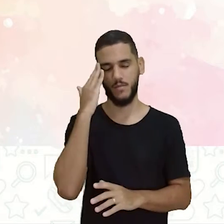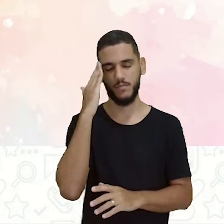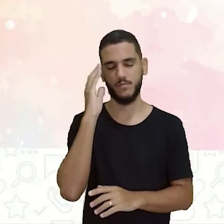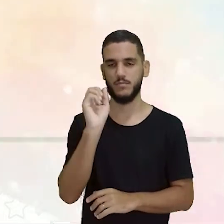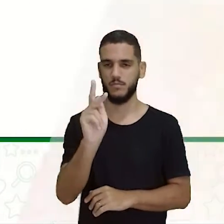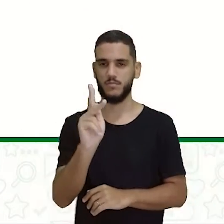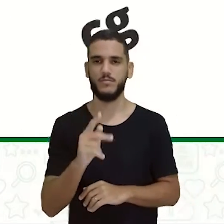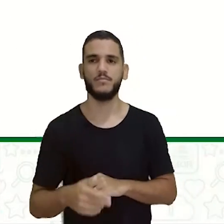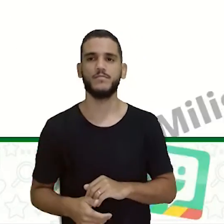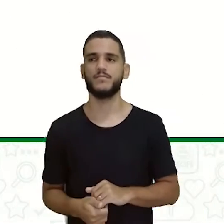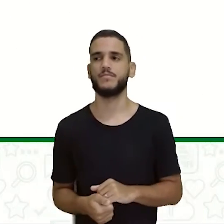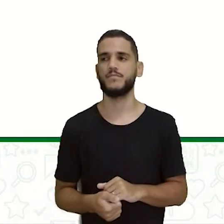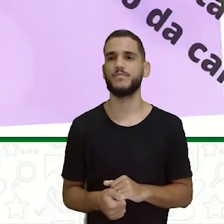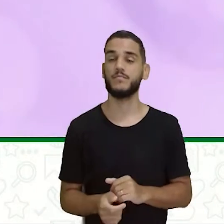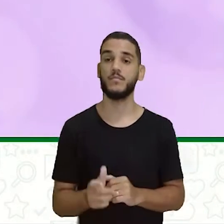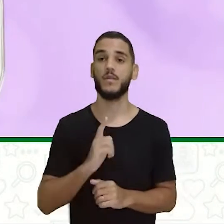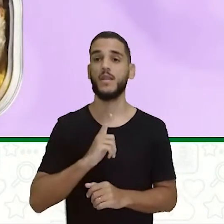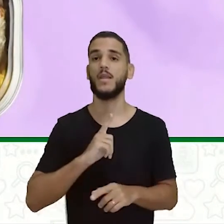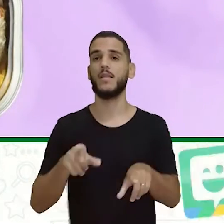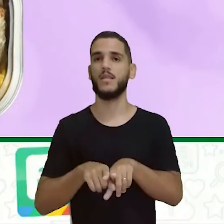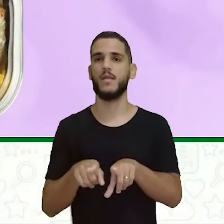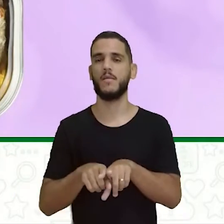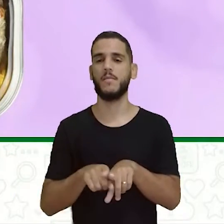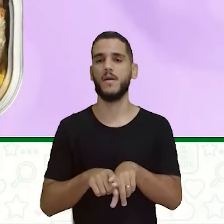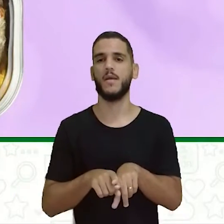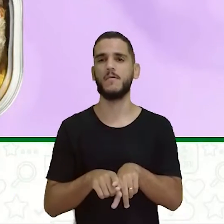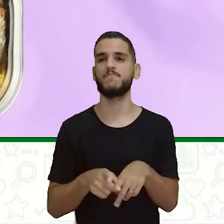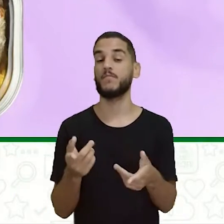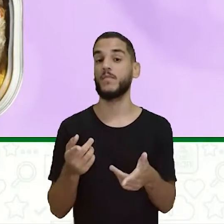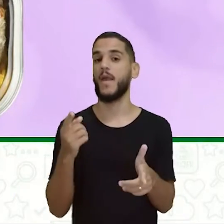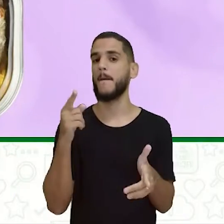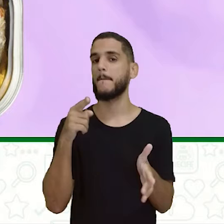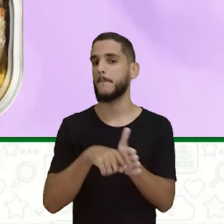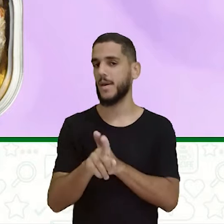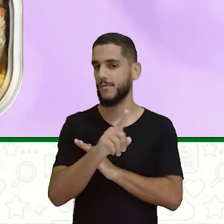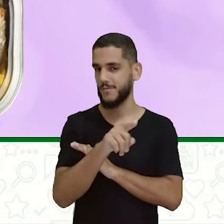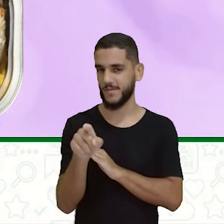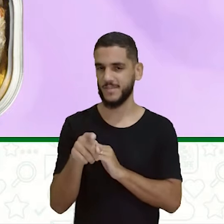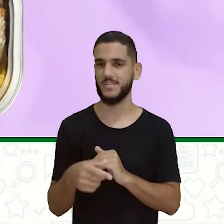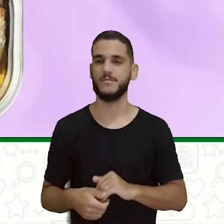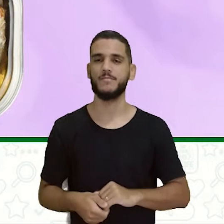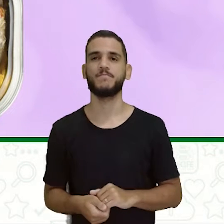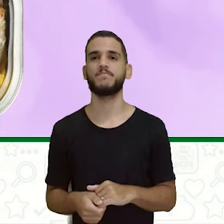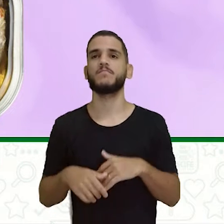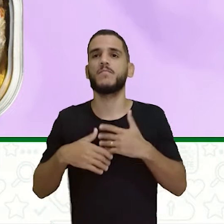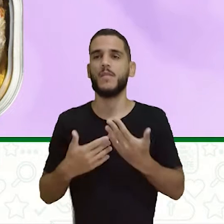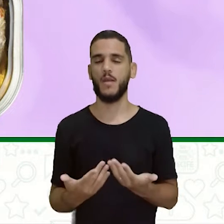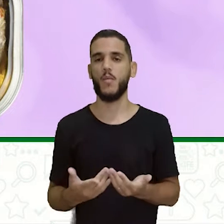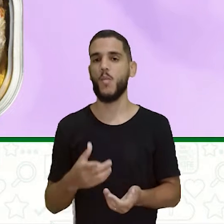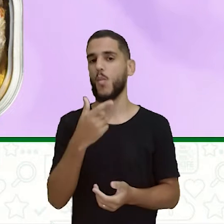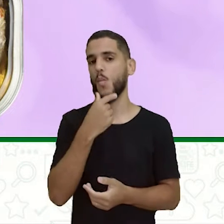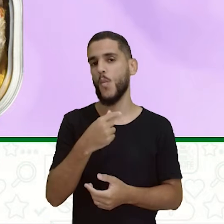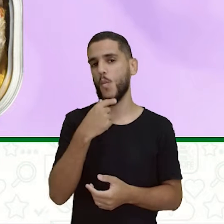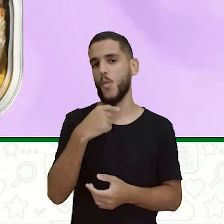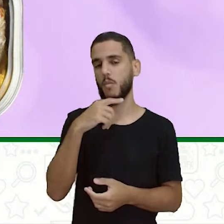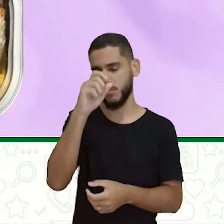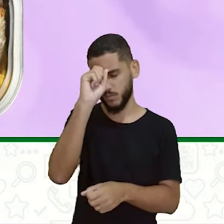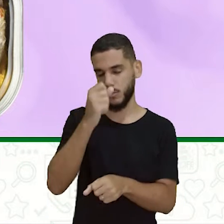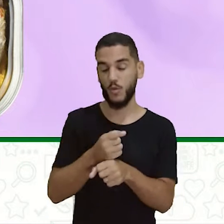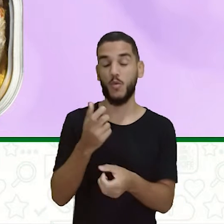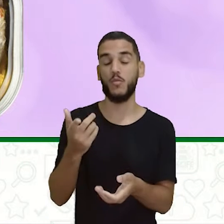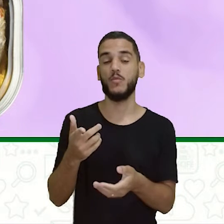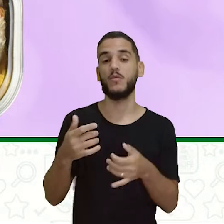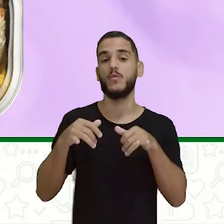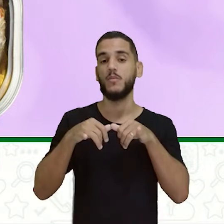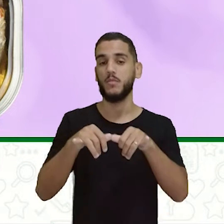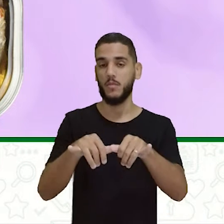bom? E eu tenho esse probleminha. Olha só. O dono de um mercado comprou uma caixa de